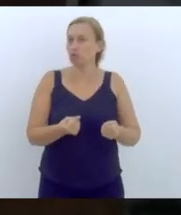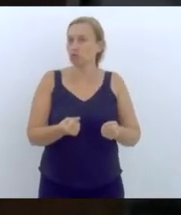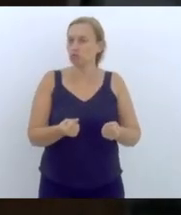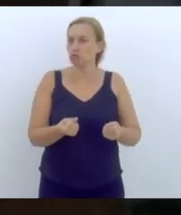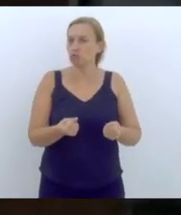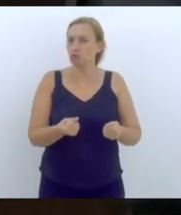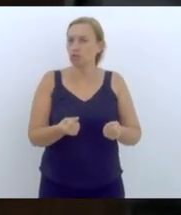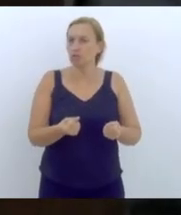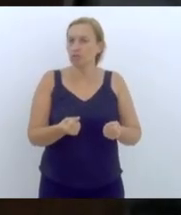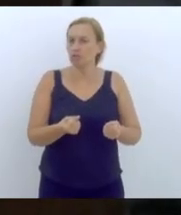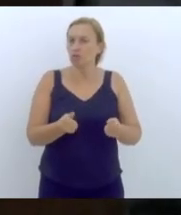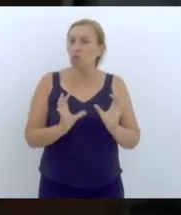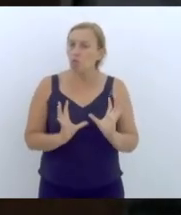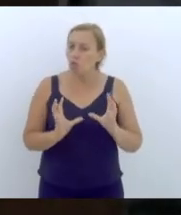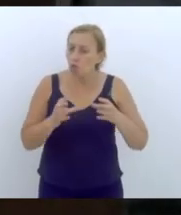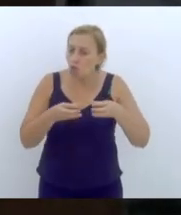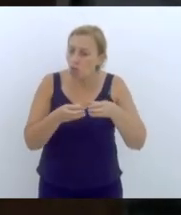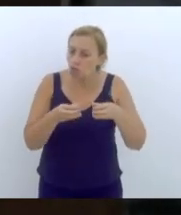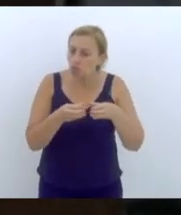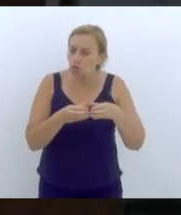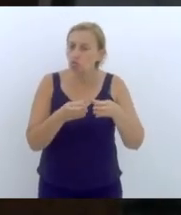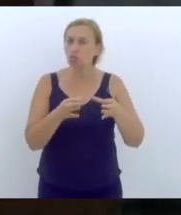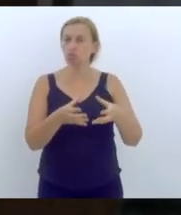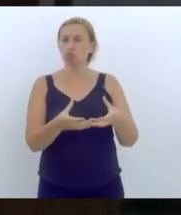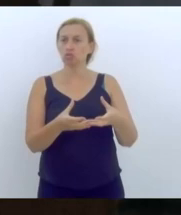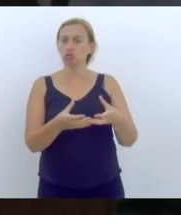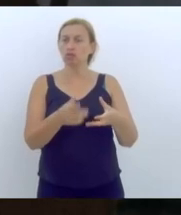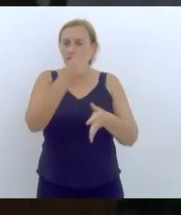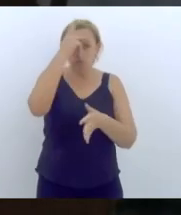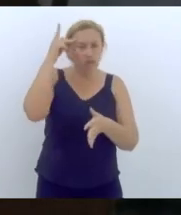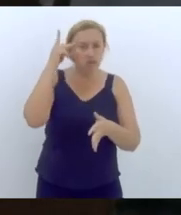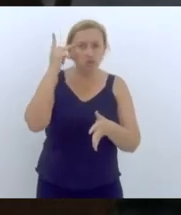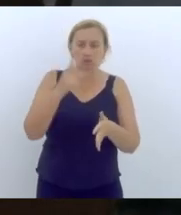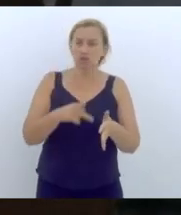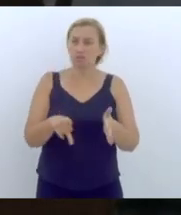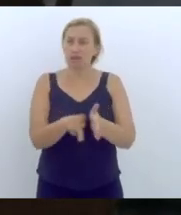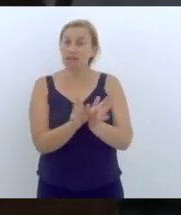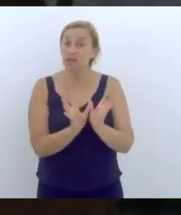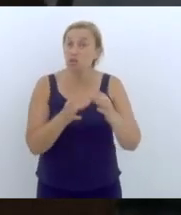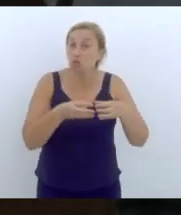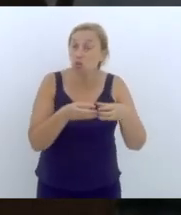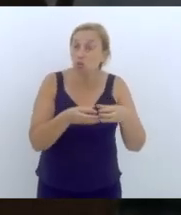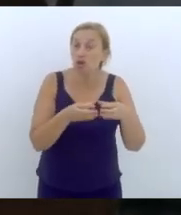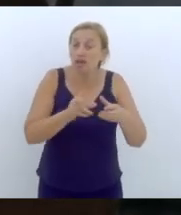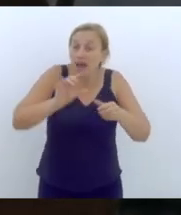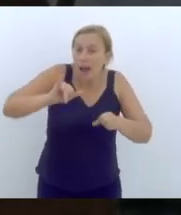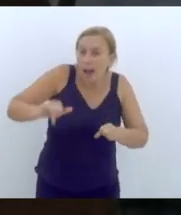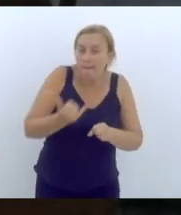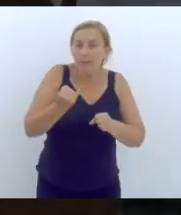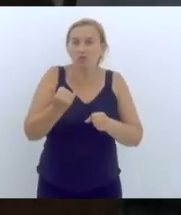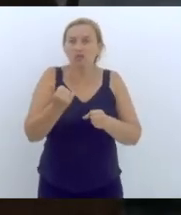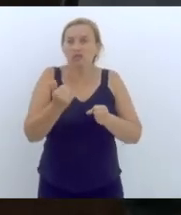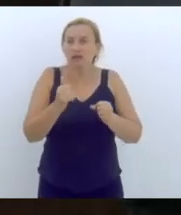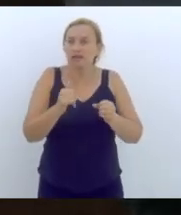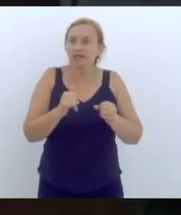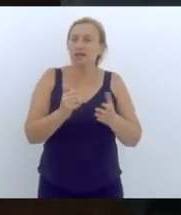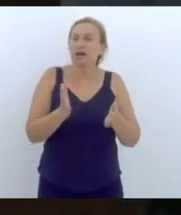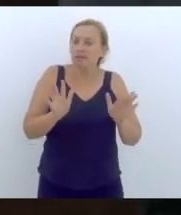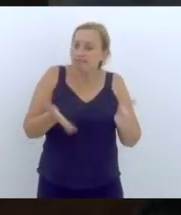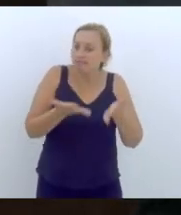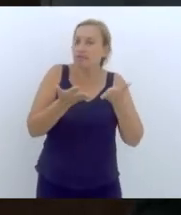que o conjunto daquela comissão tem feito no sentido de aproveitar as